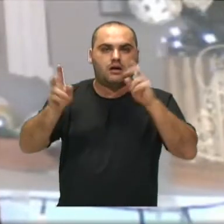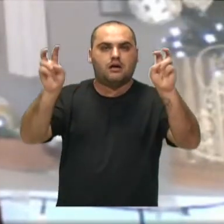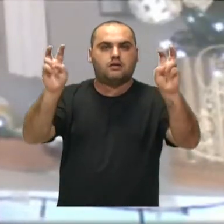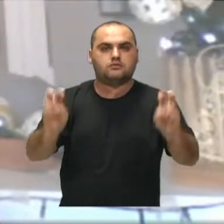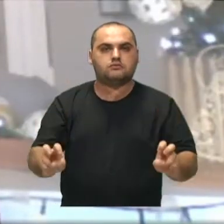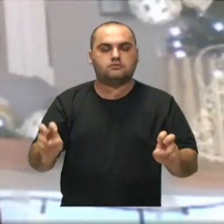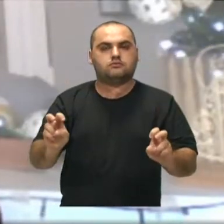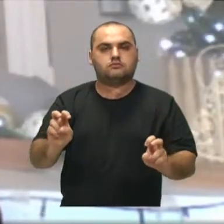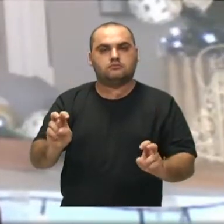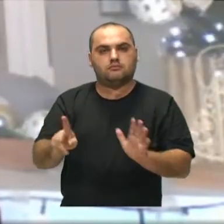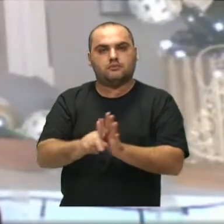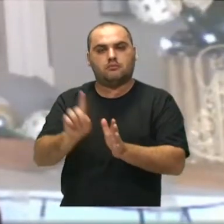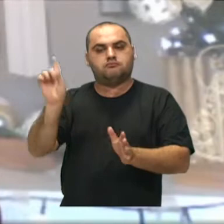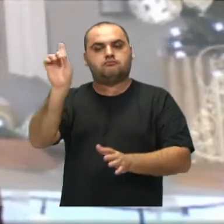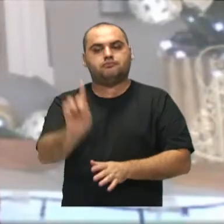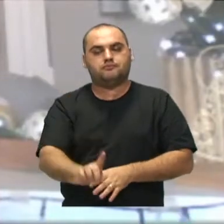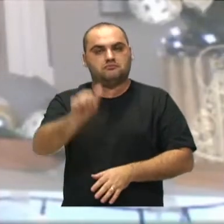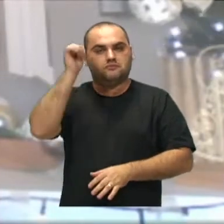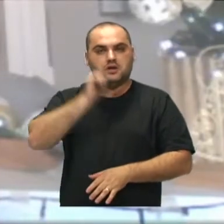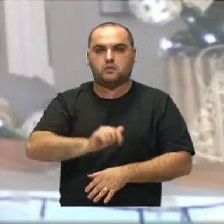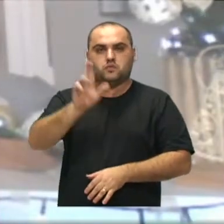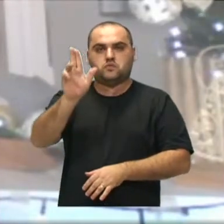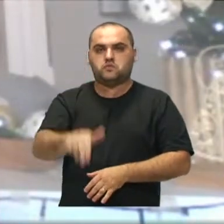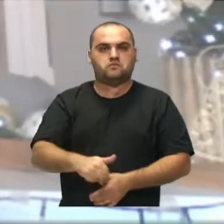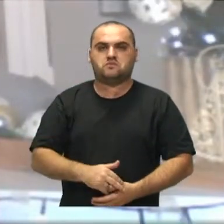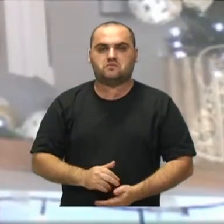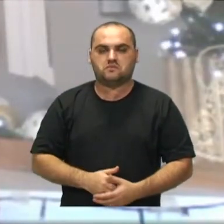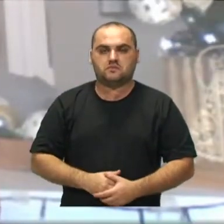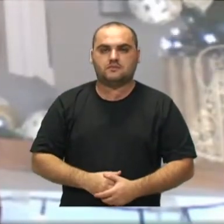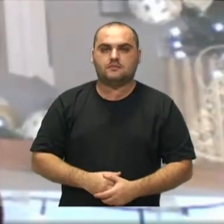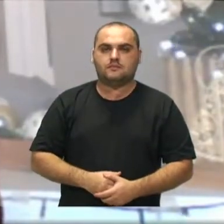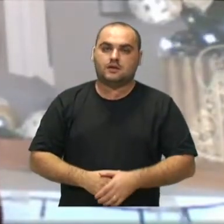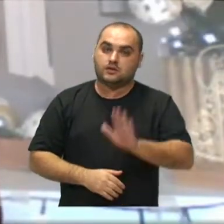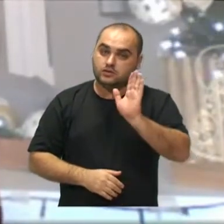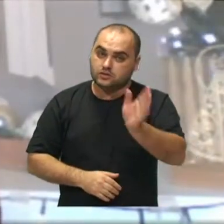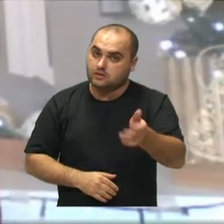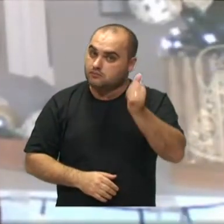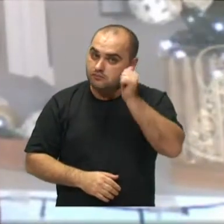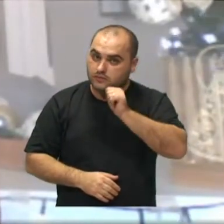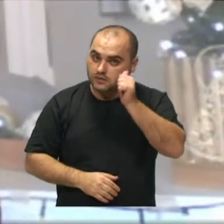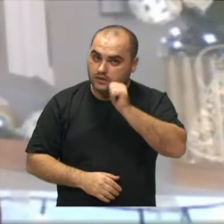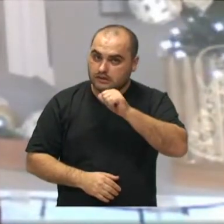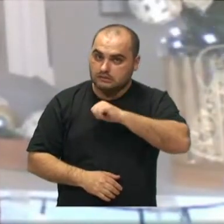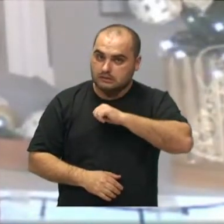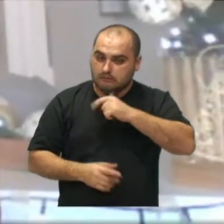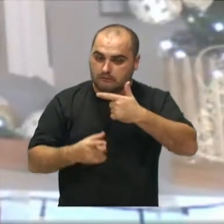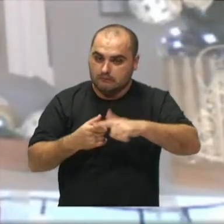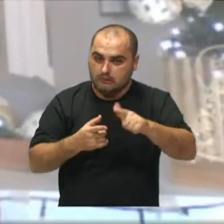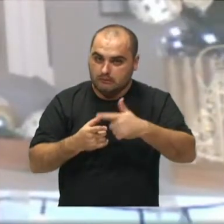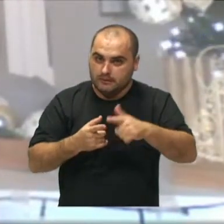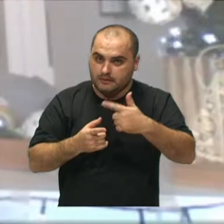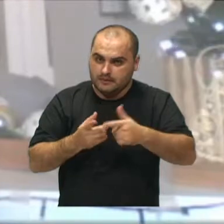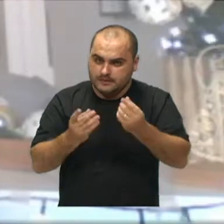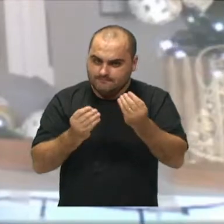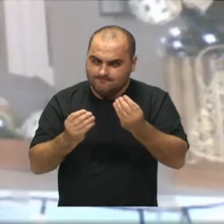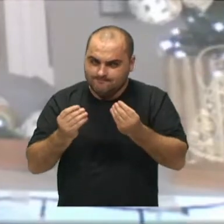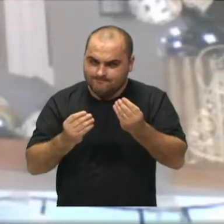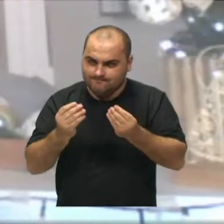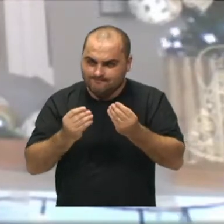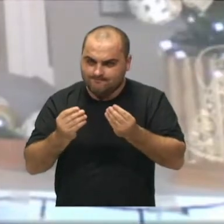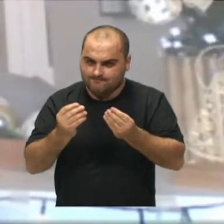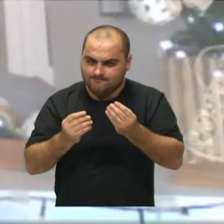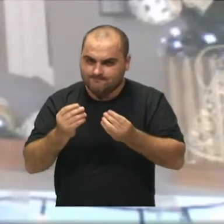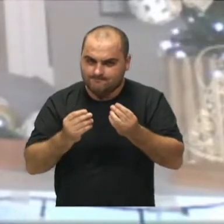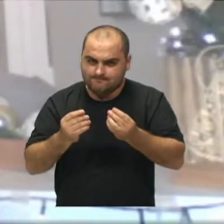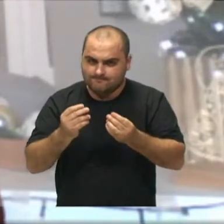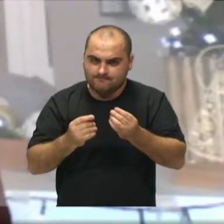seja exclusivamente de mulheres. E também a maioria das mulheres que têm algum problema, que são sensíveis apenas, é um